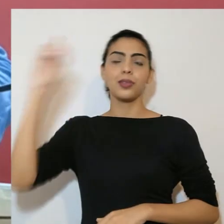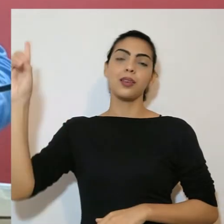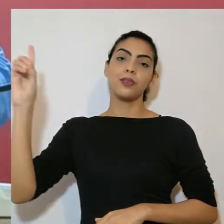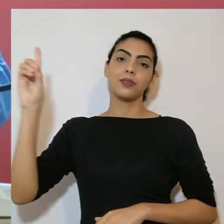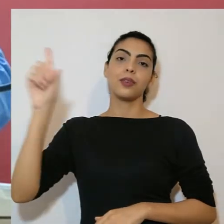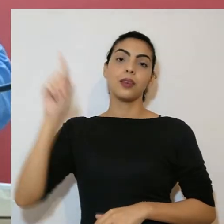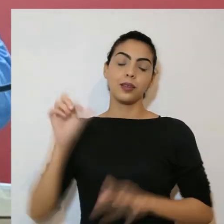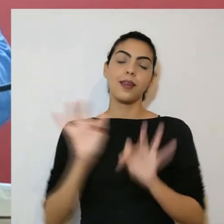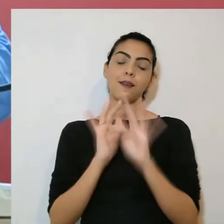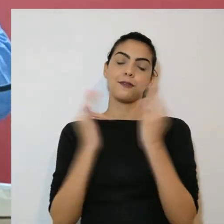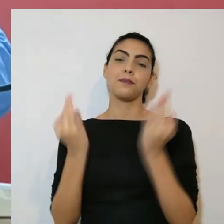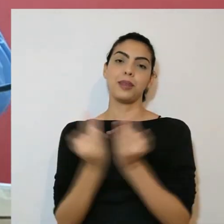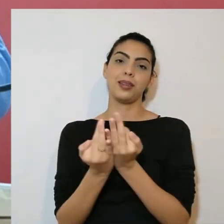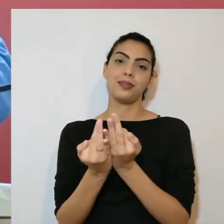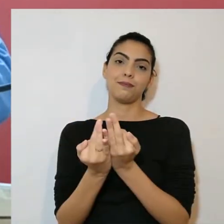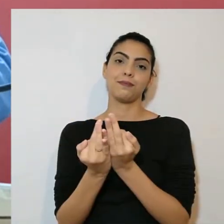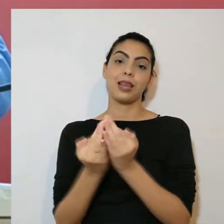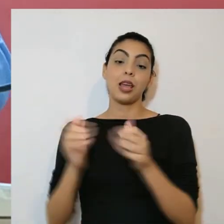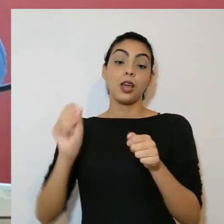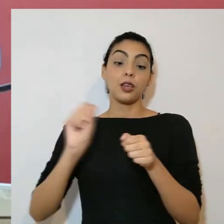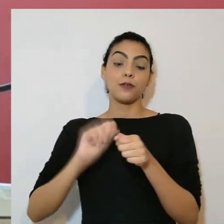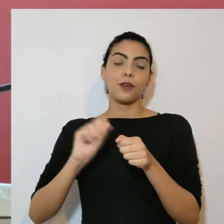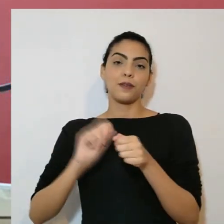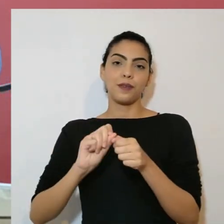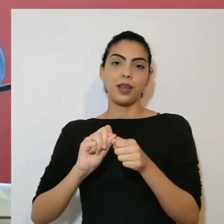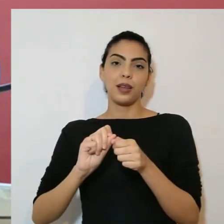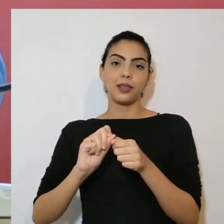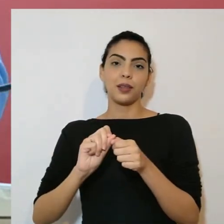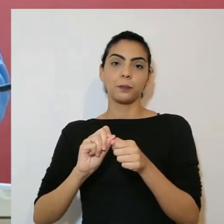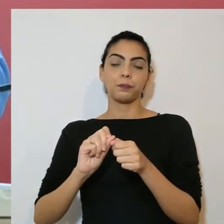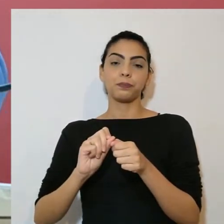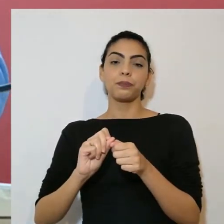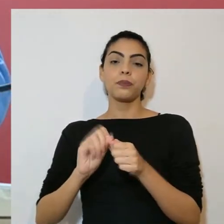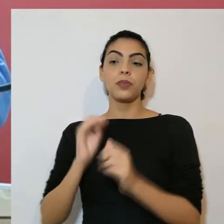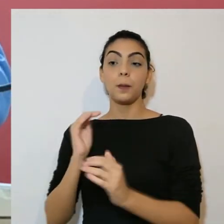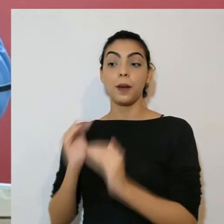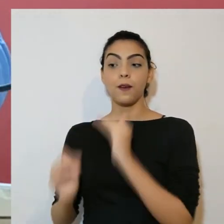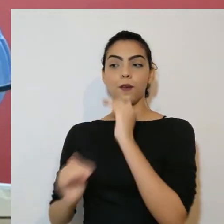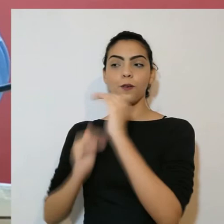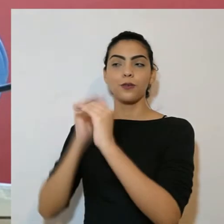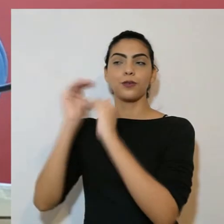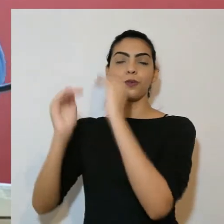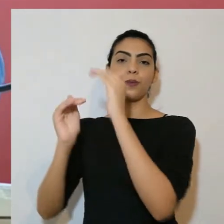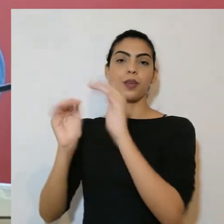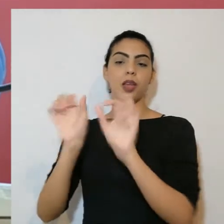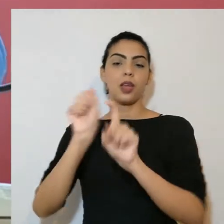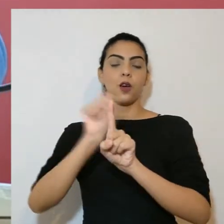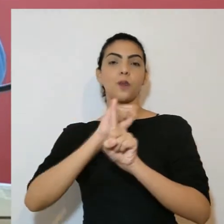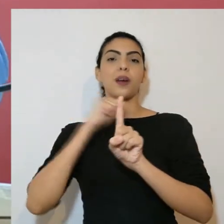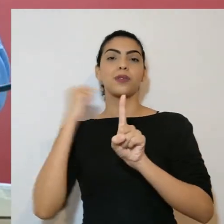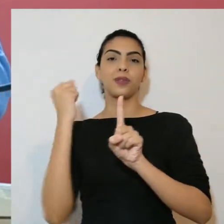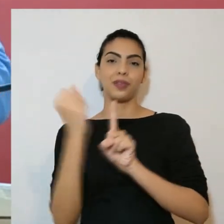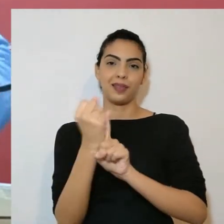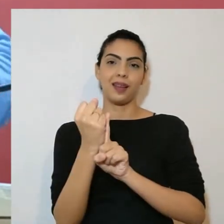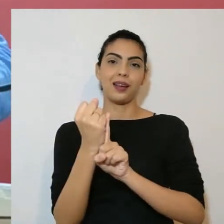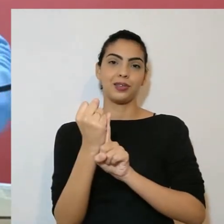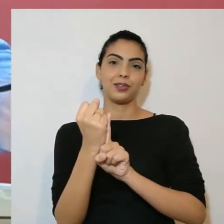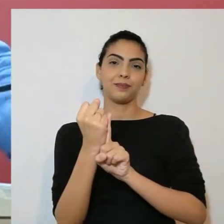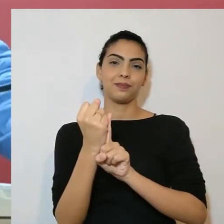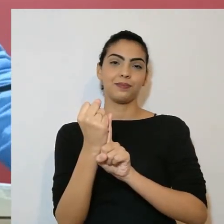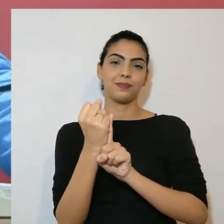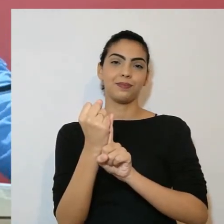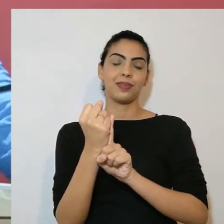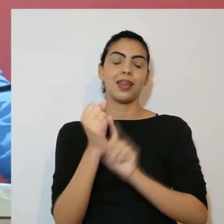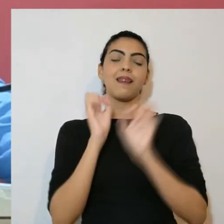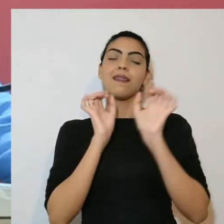que é a família, que foi criado por Deus para formar uma sociedade, para edificar